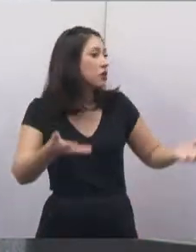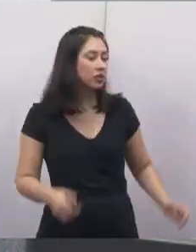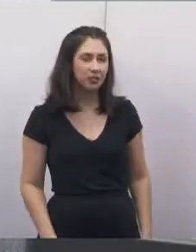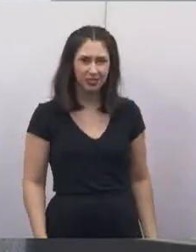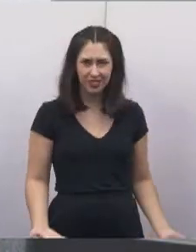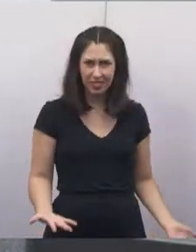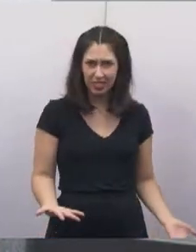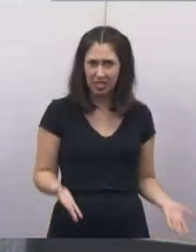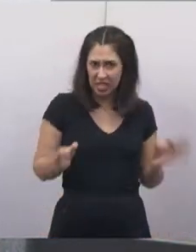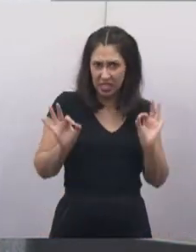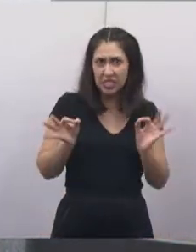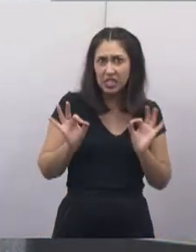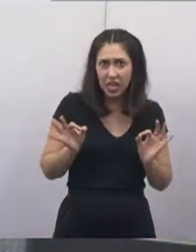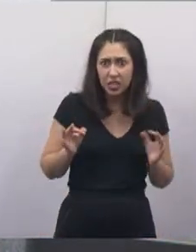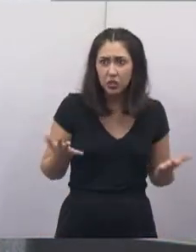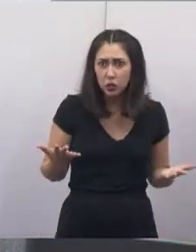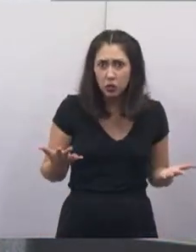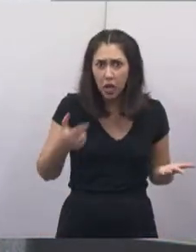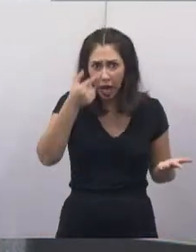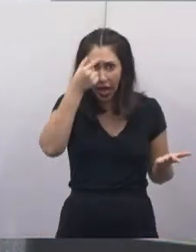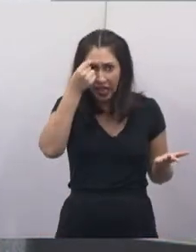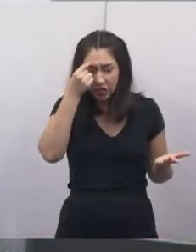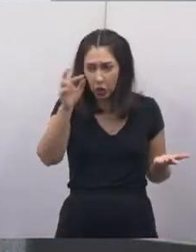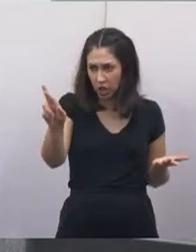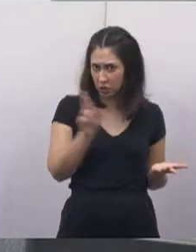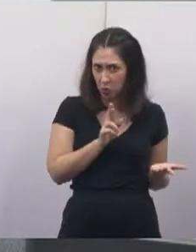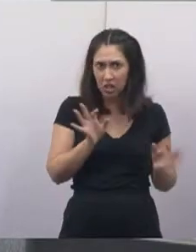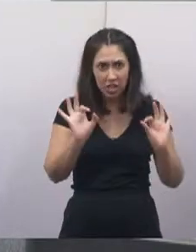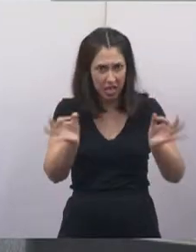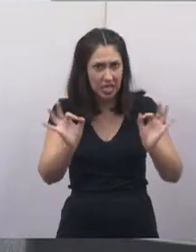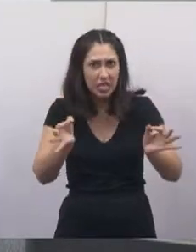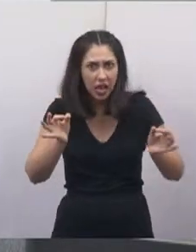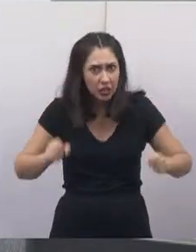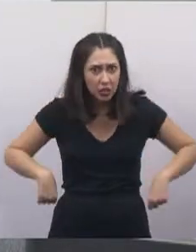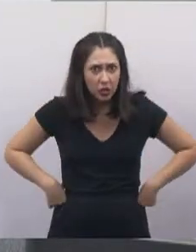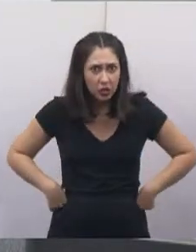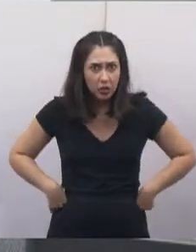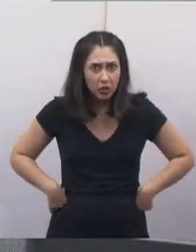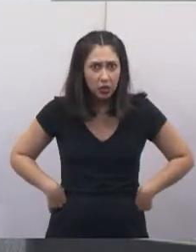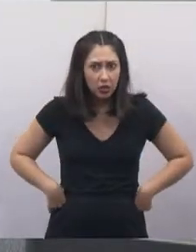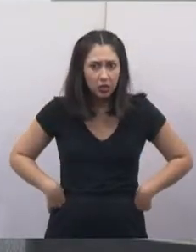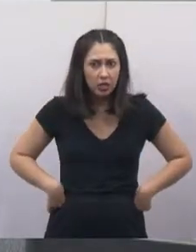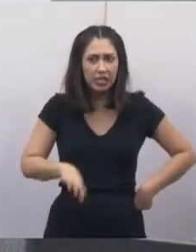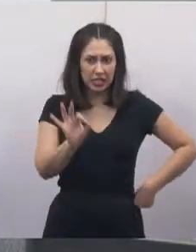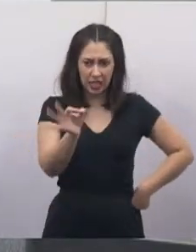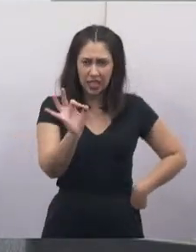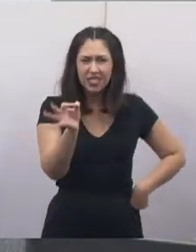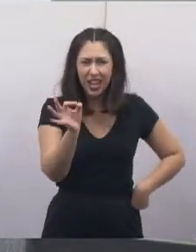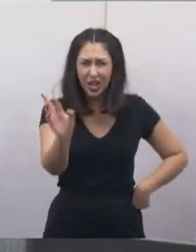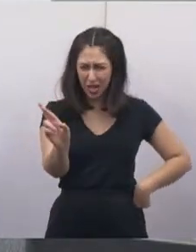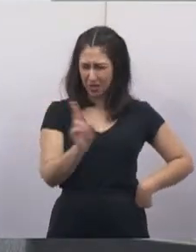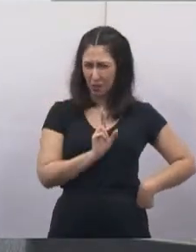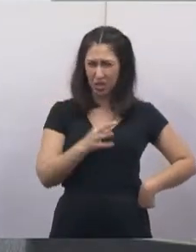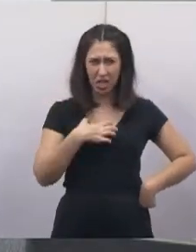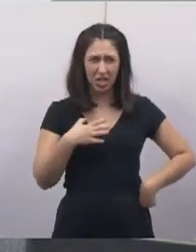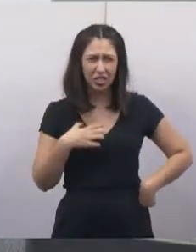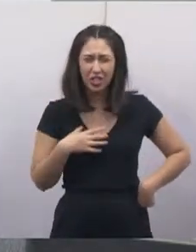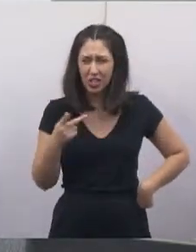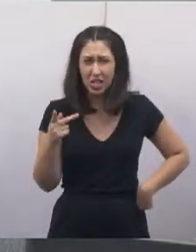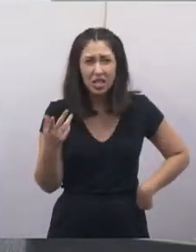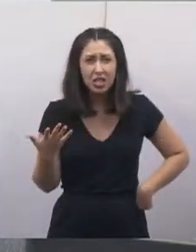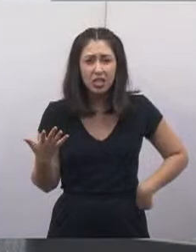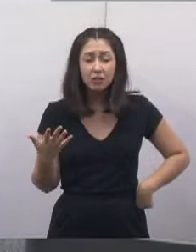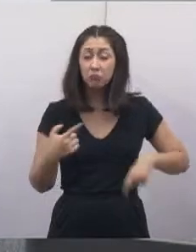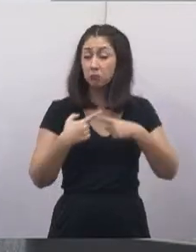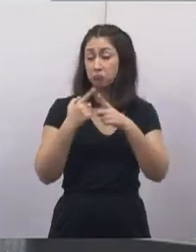é assim que se faz, Vossa Excelência Edinho Guedes, secretário de Mobilidade Urbana. É assim que o senhor trata o vereador da sua cidade?